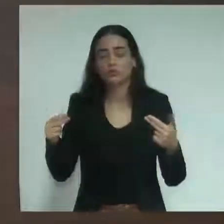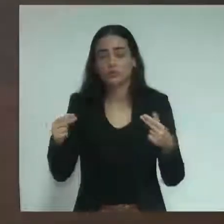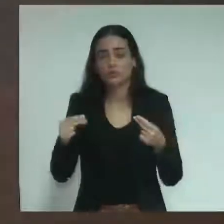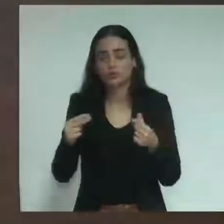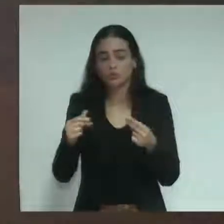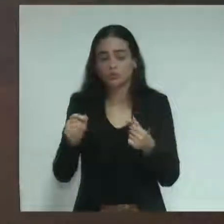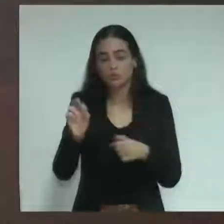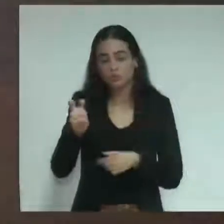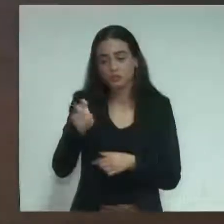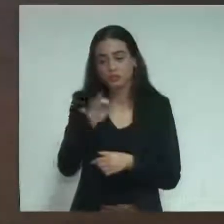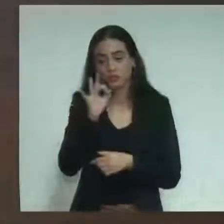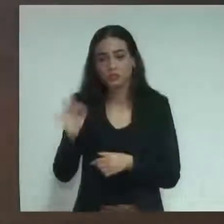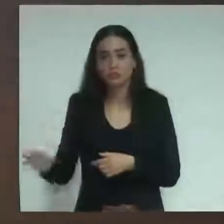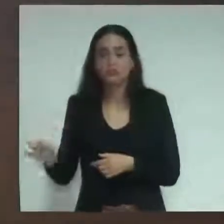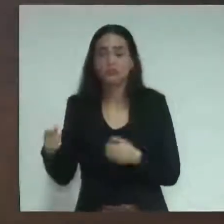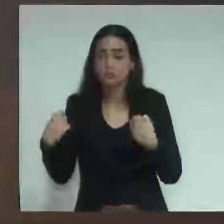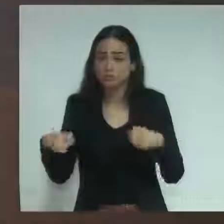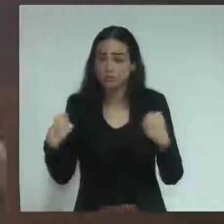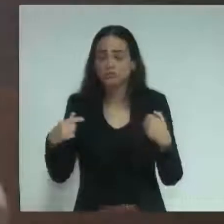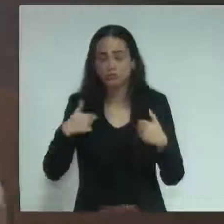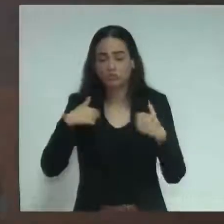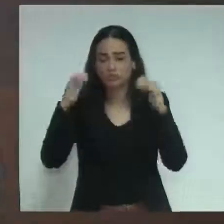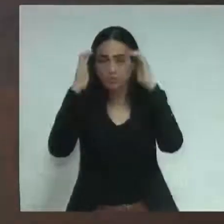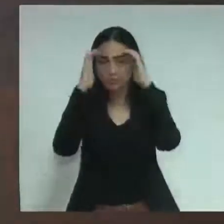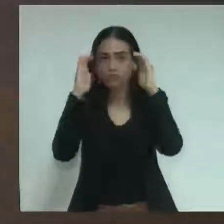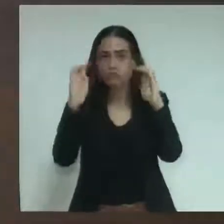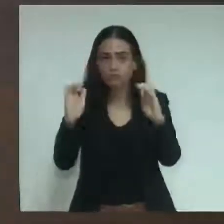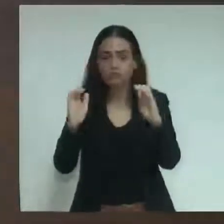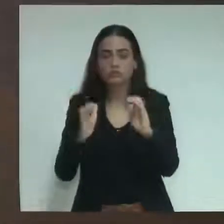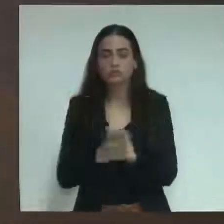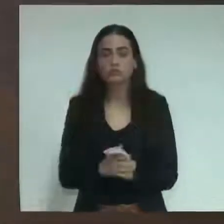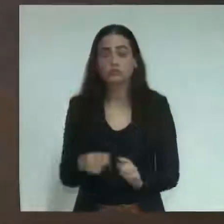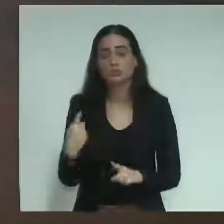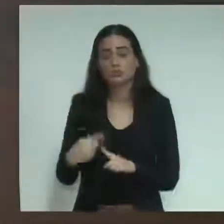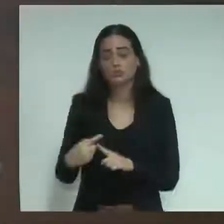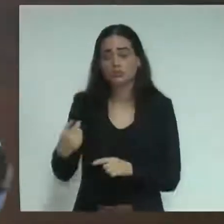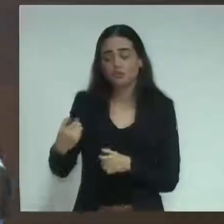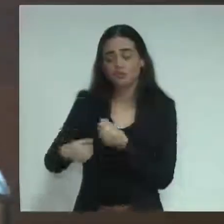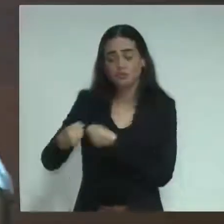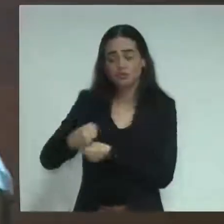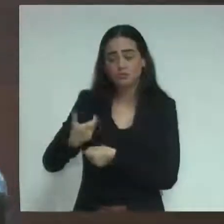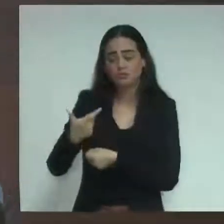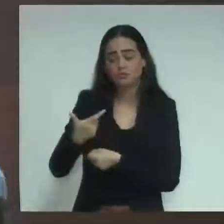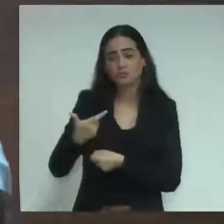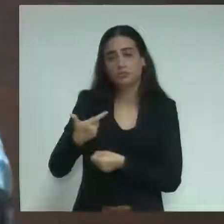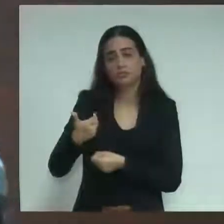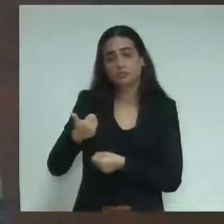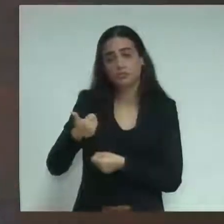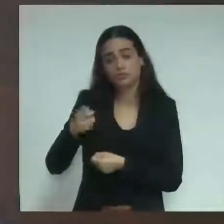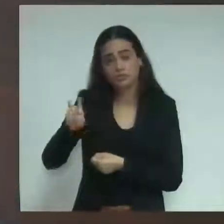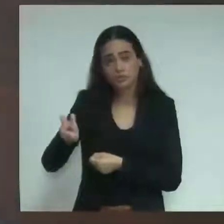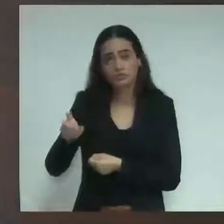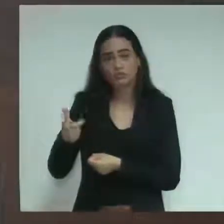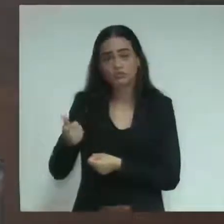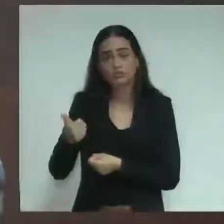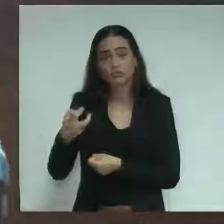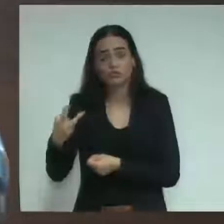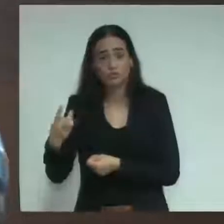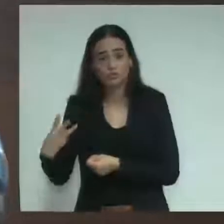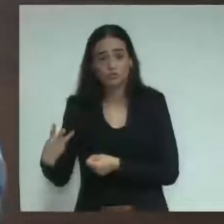ágeis no resultado. Porque é muito tempo, não é? De 2015 para 2018, 3 anos. O que será que tem na caixa preta aí